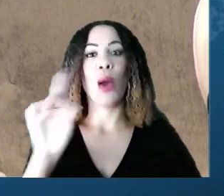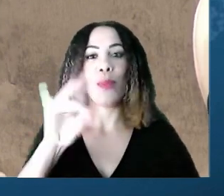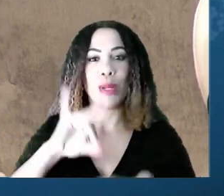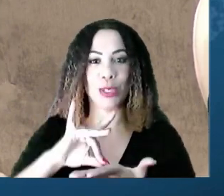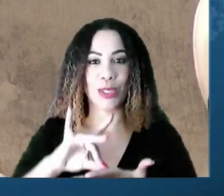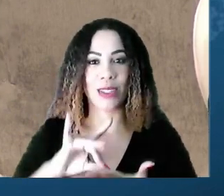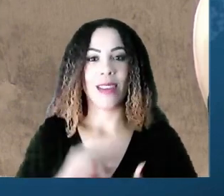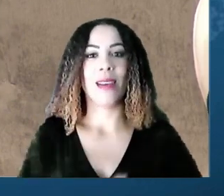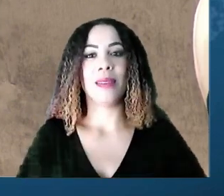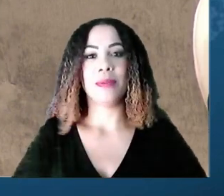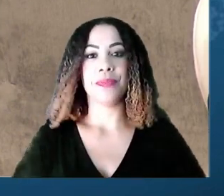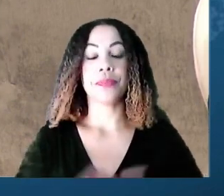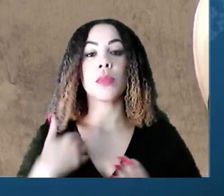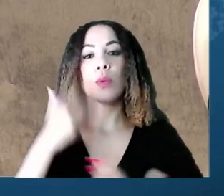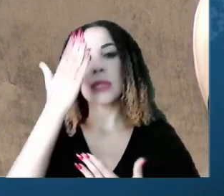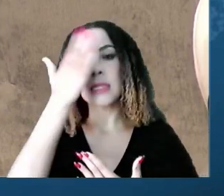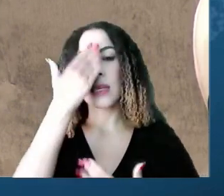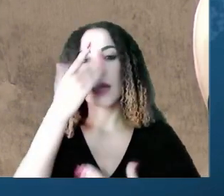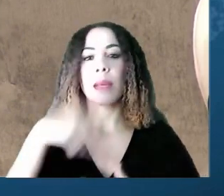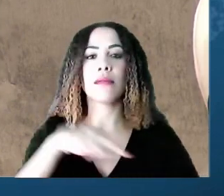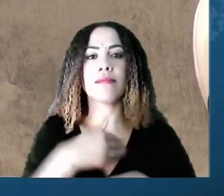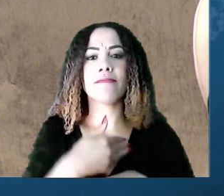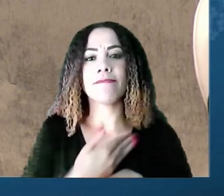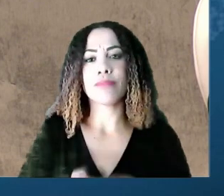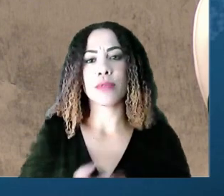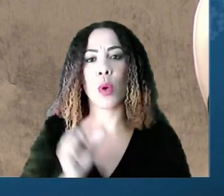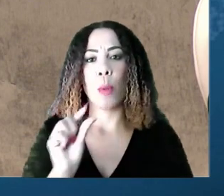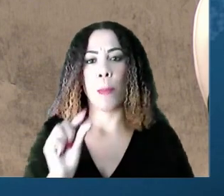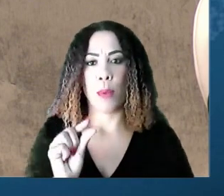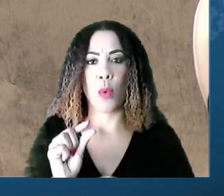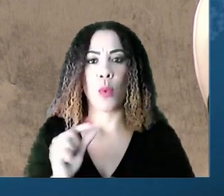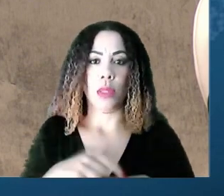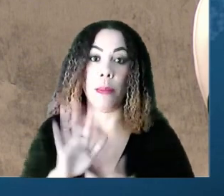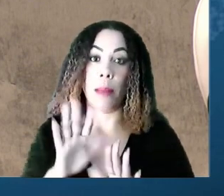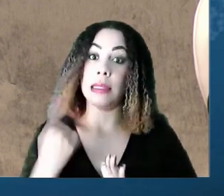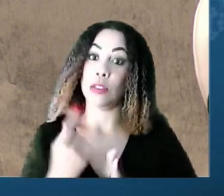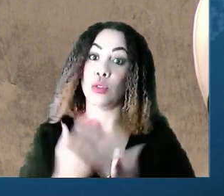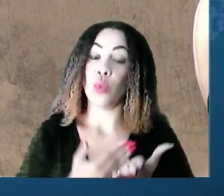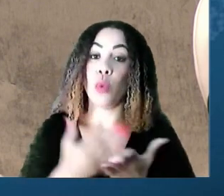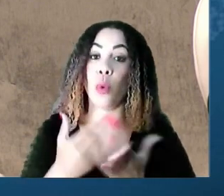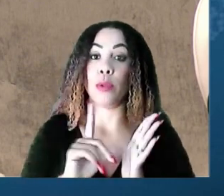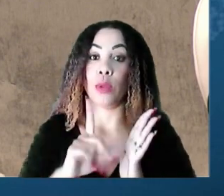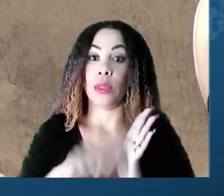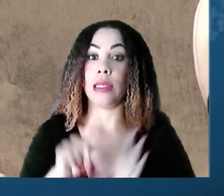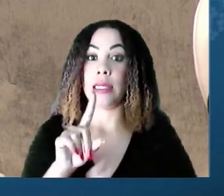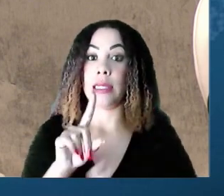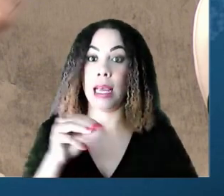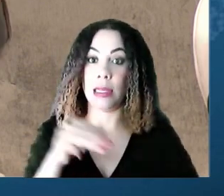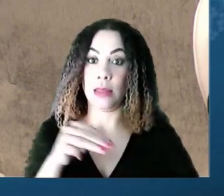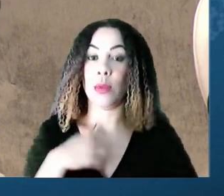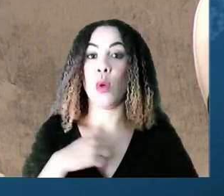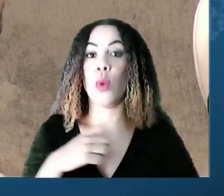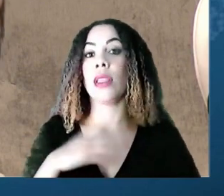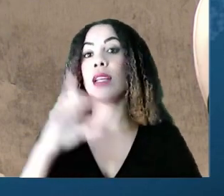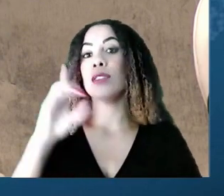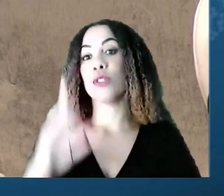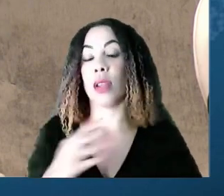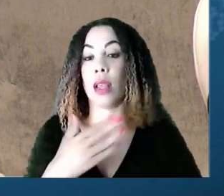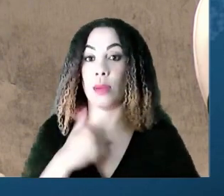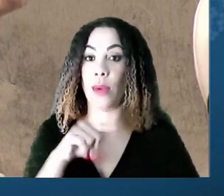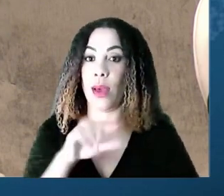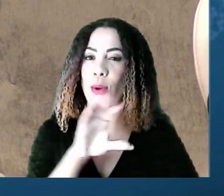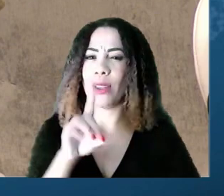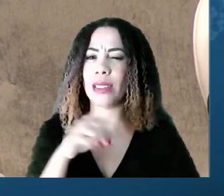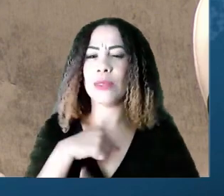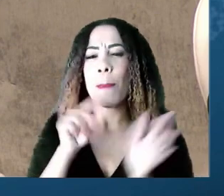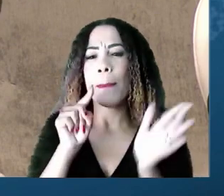nós passamos um pouquinho do tempo, mas como nós começamos 10 minutos atrasados, eu terei direito, como coordenadora, a fazer uma perguntinha rápida para